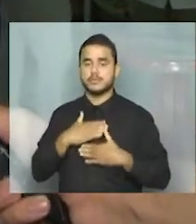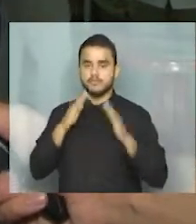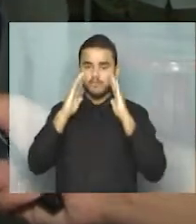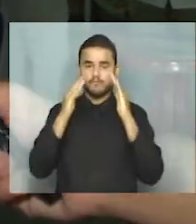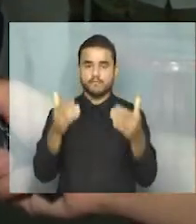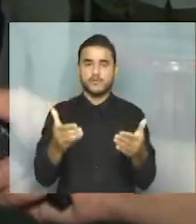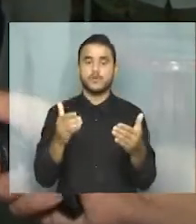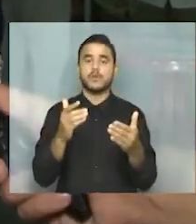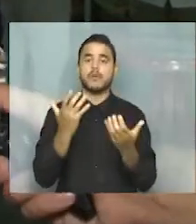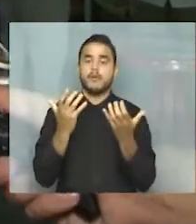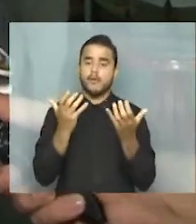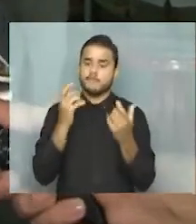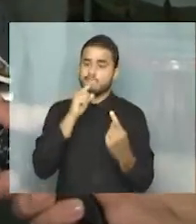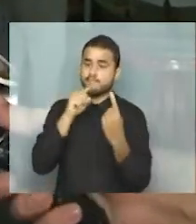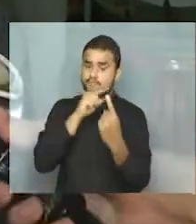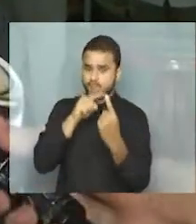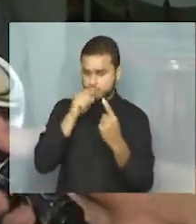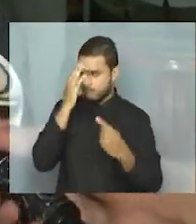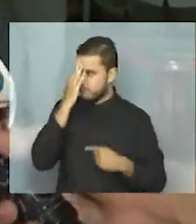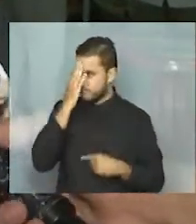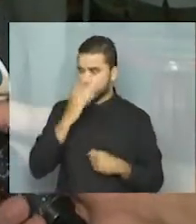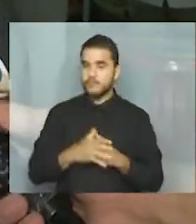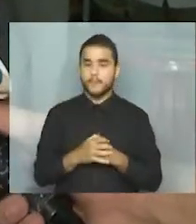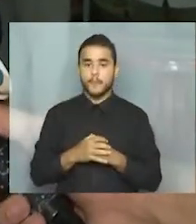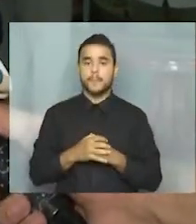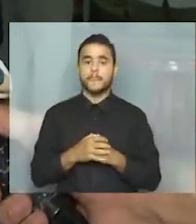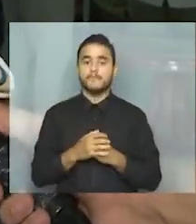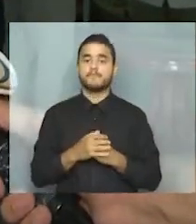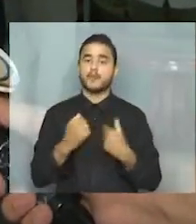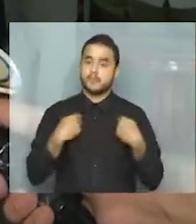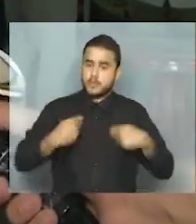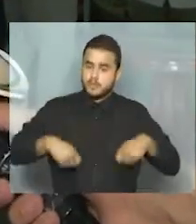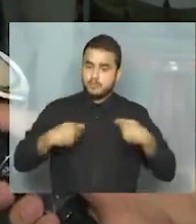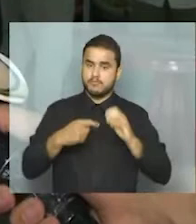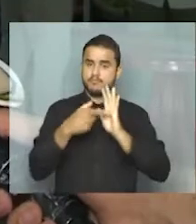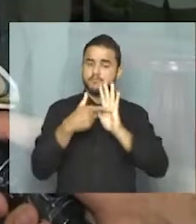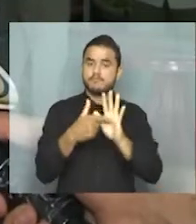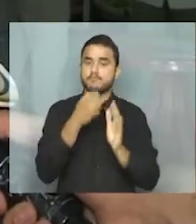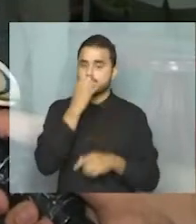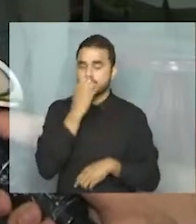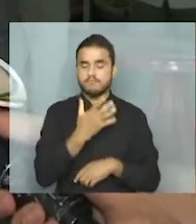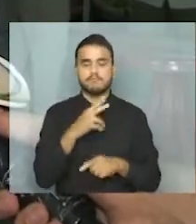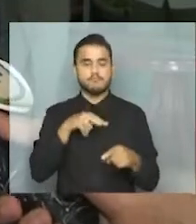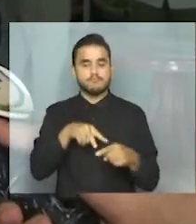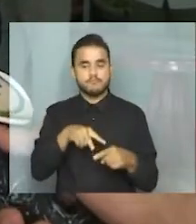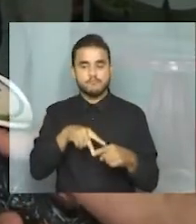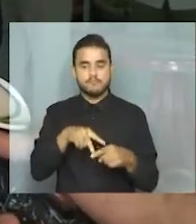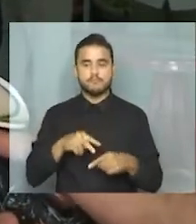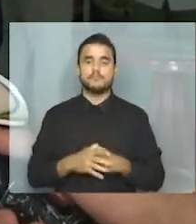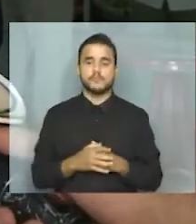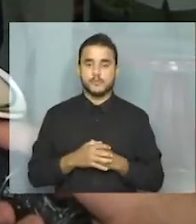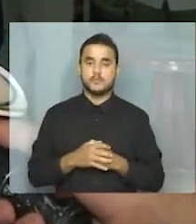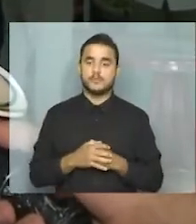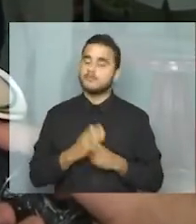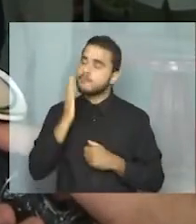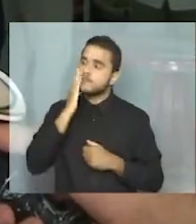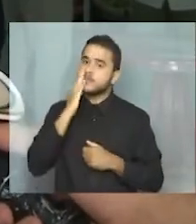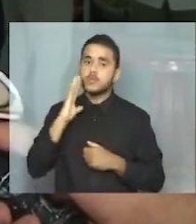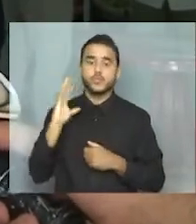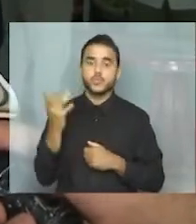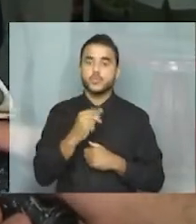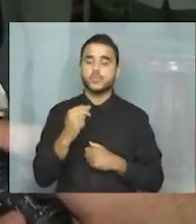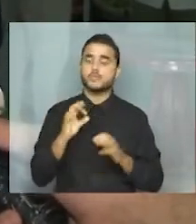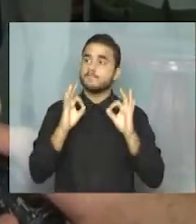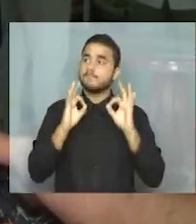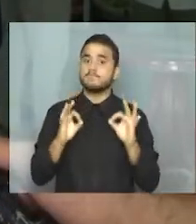foco no que a gente vai fazer e se apresentar bem, né? Fazer uma boa pizza para cair no gosto dos